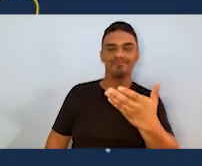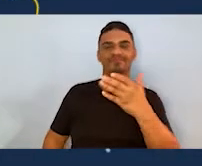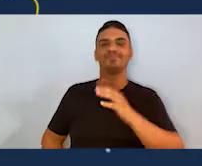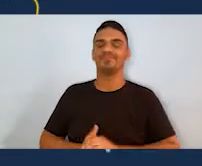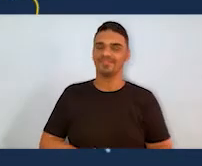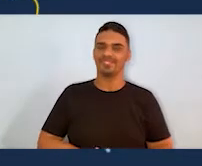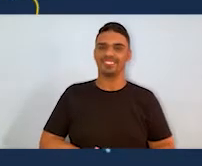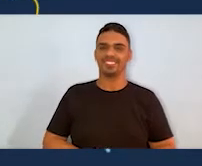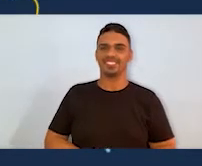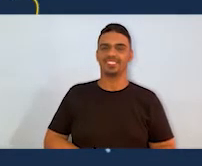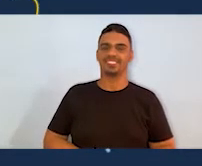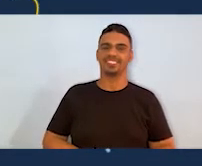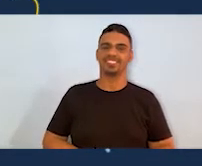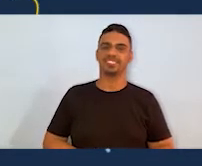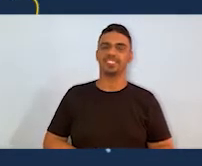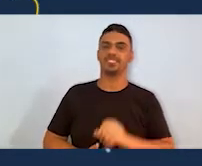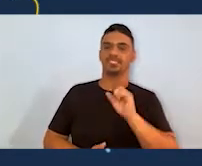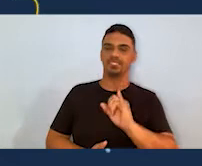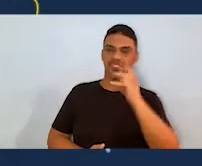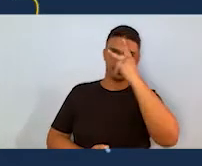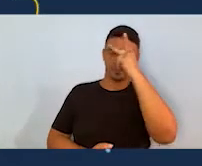meu